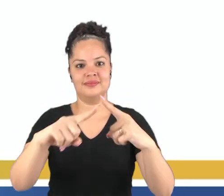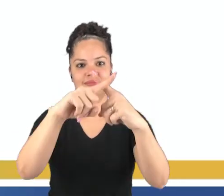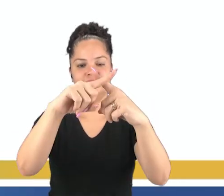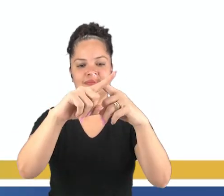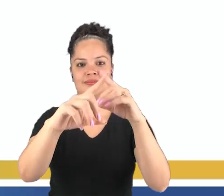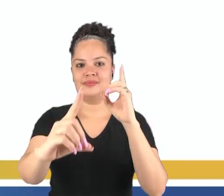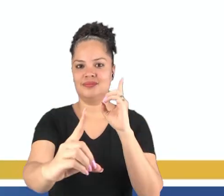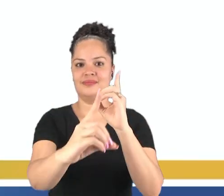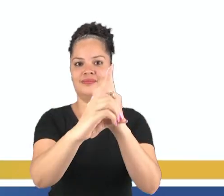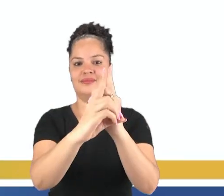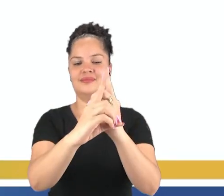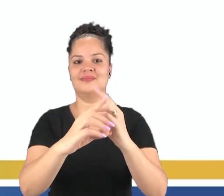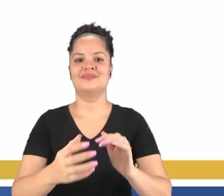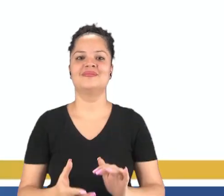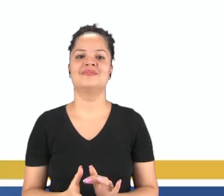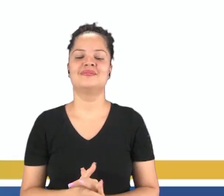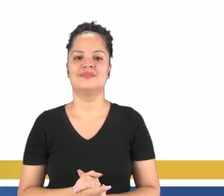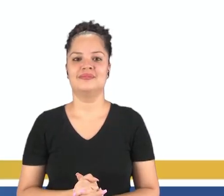ponto, beleza?